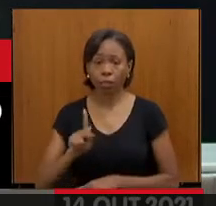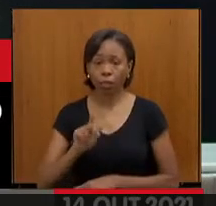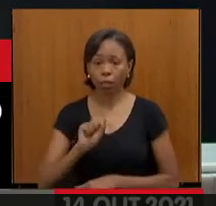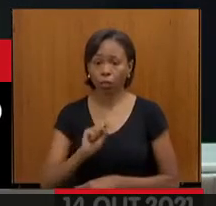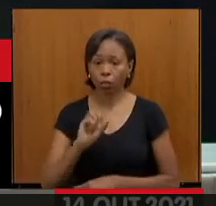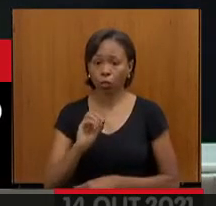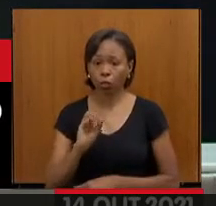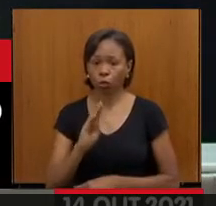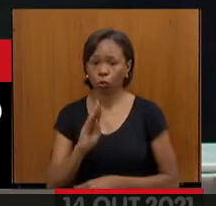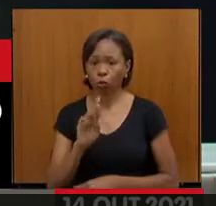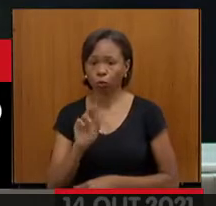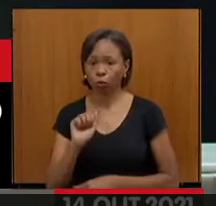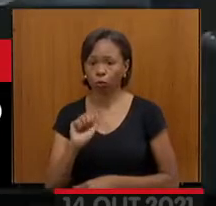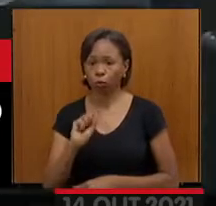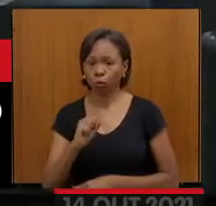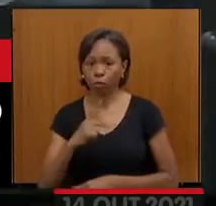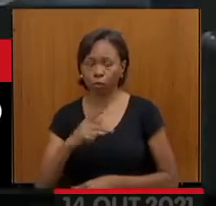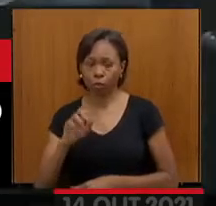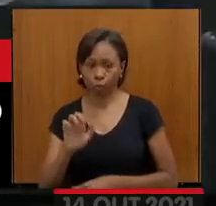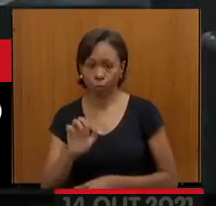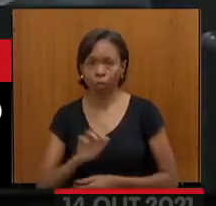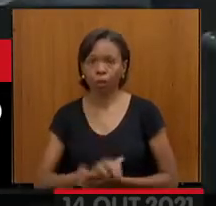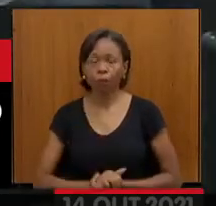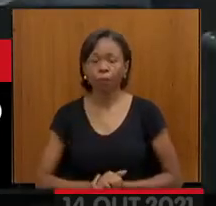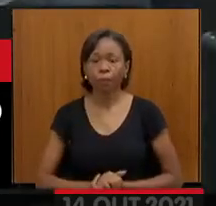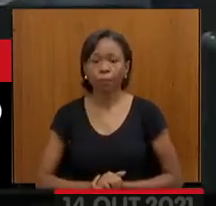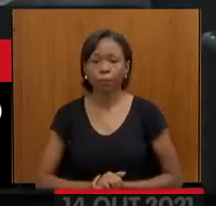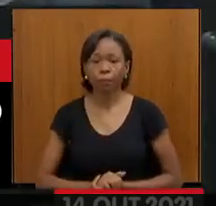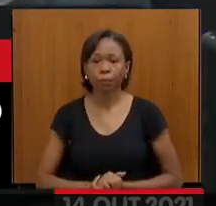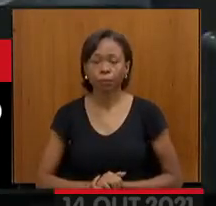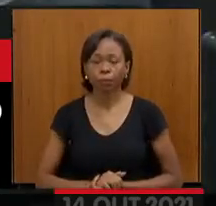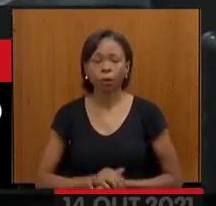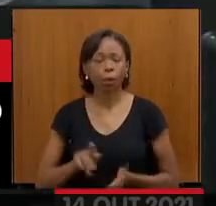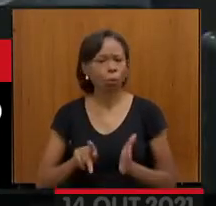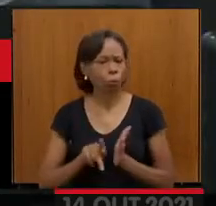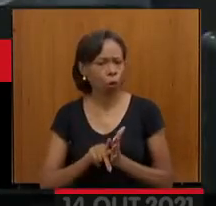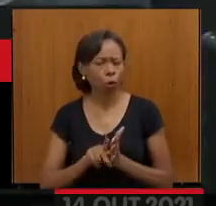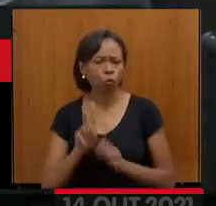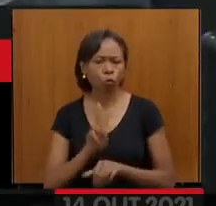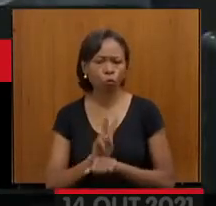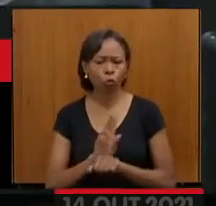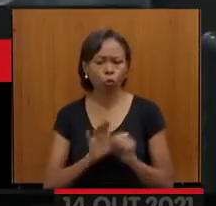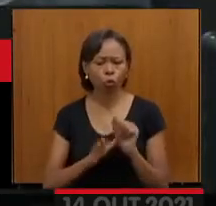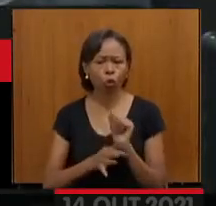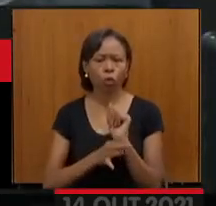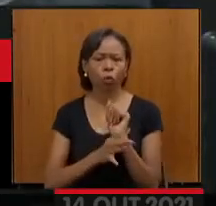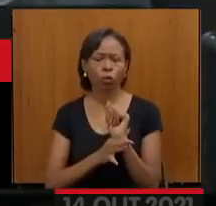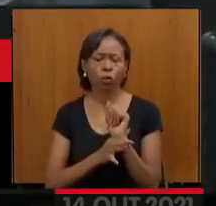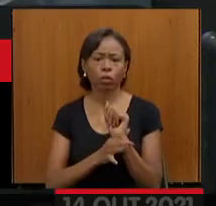técnico-científica, multiprofissional, dedicada à qualidade do cuidado e à segurança do paciente.